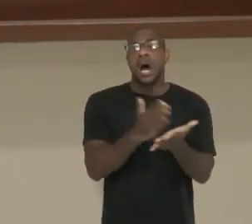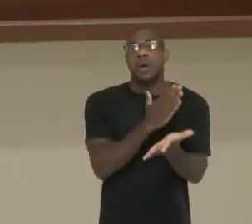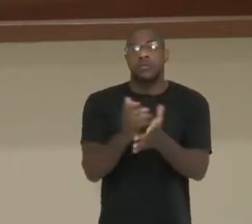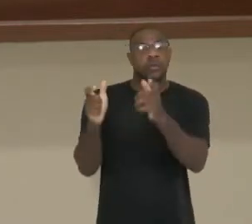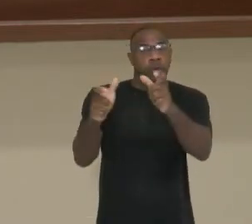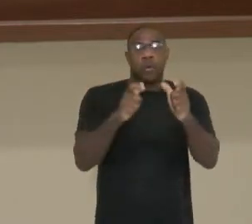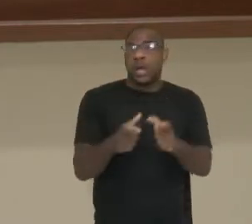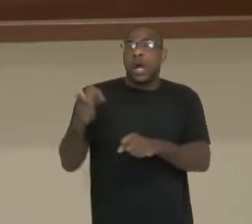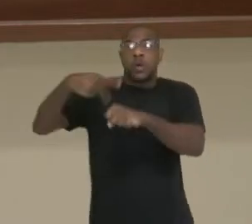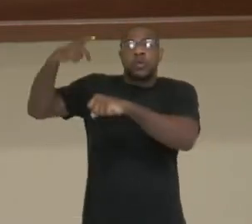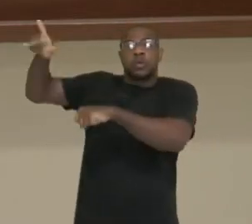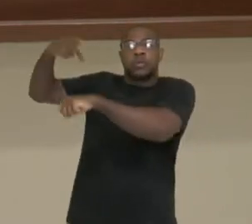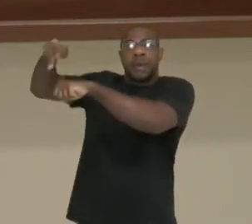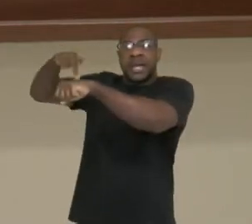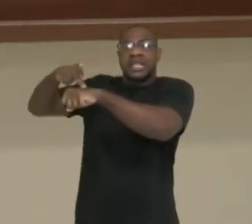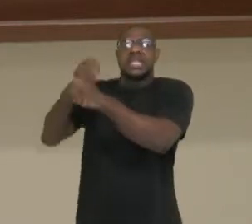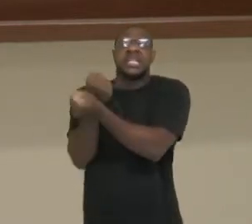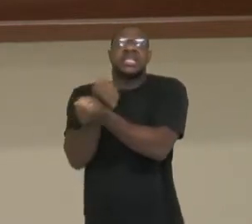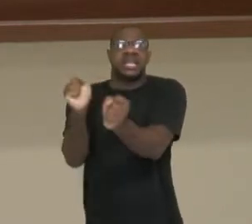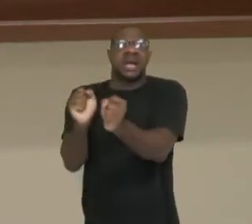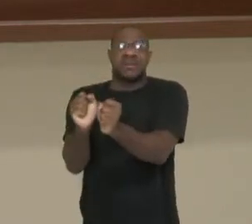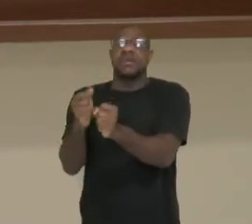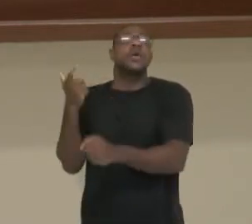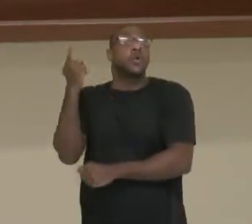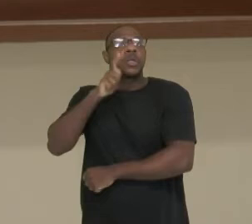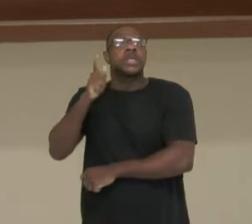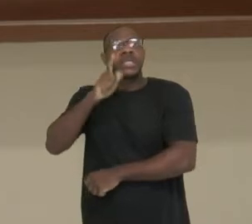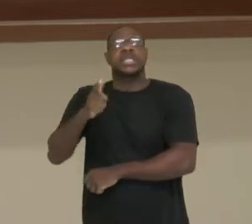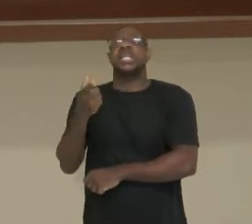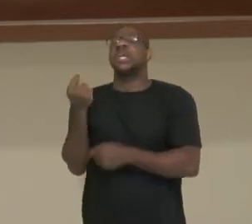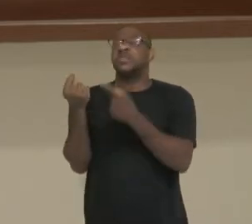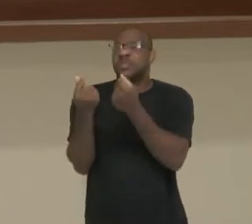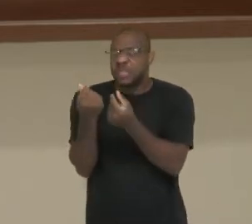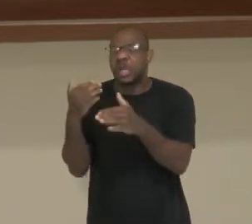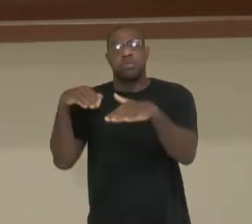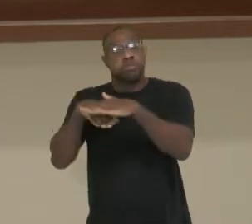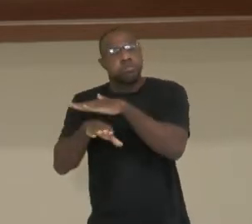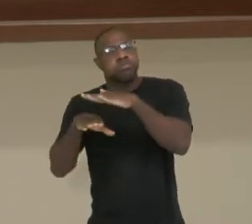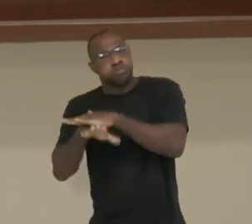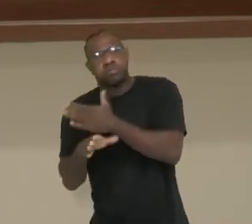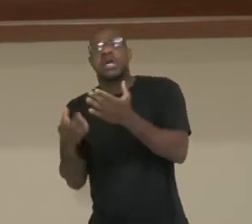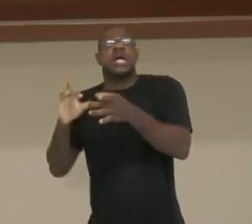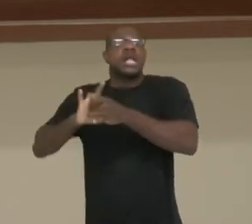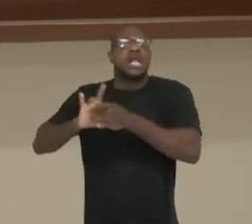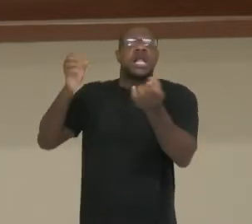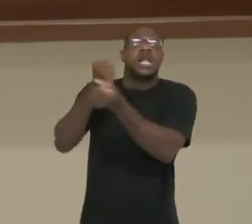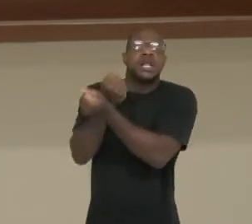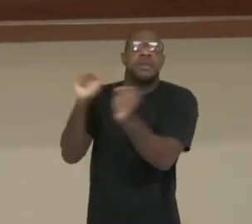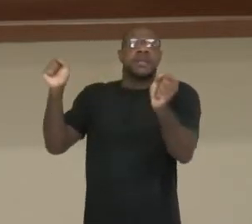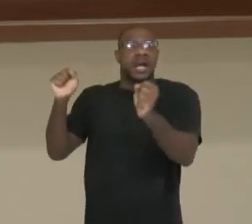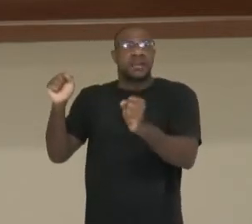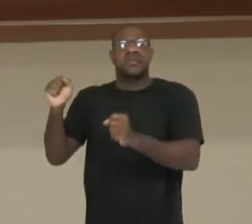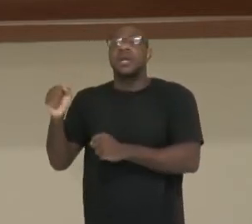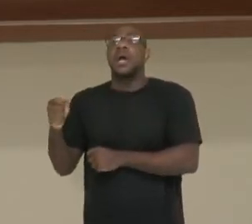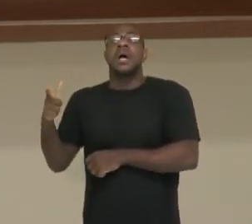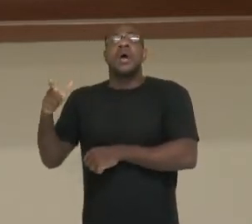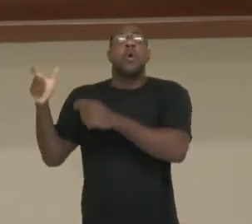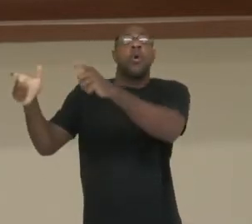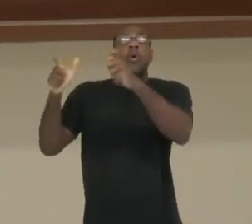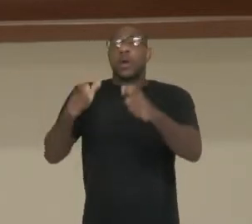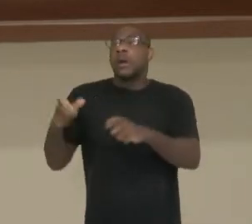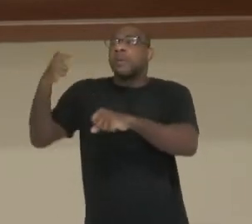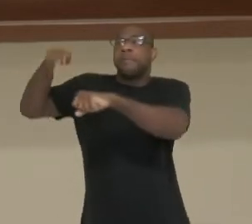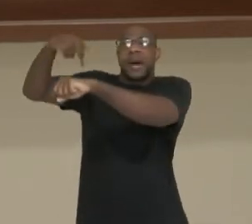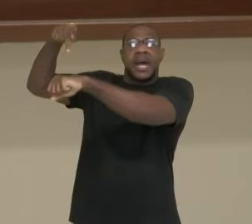já existiam escravos, que conseguiam juntar dinheiro e conseguir a sua liberdade, em muitos locais